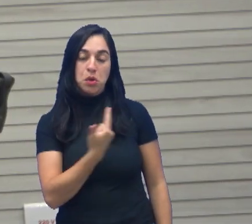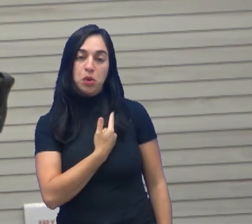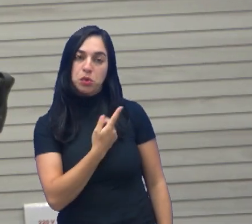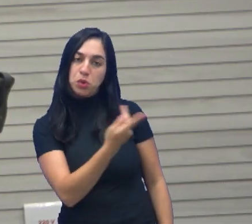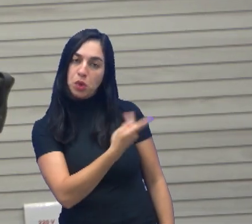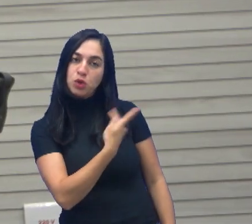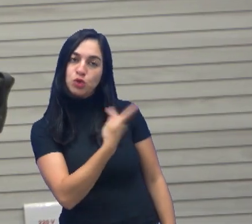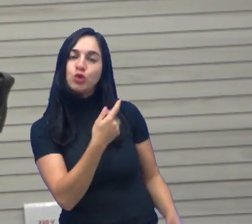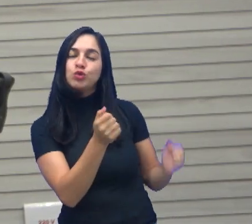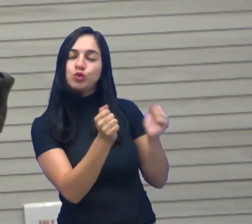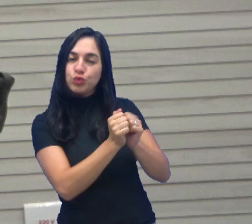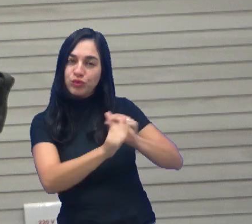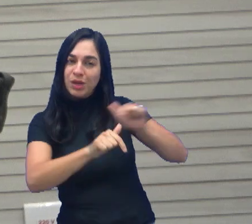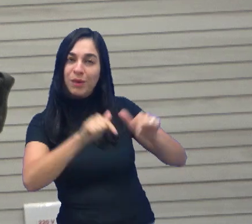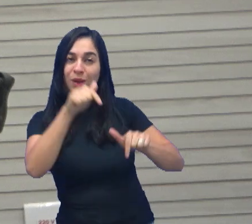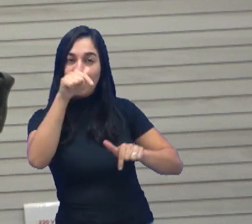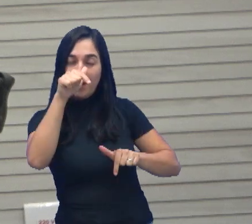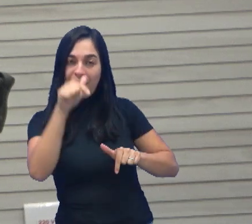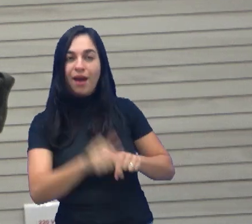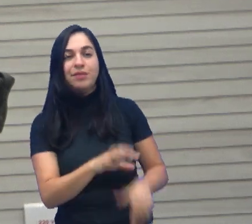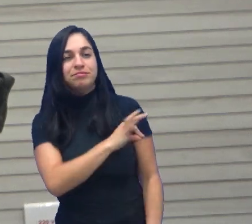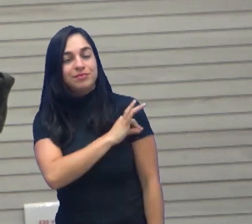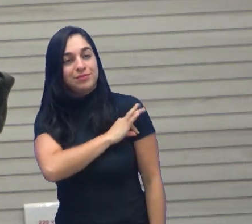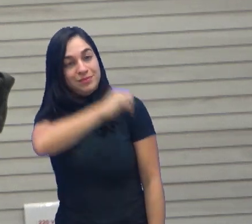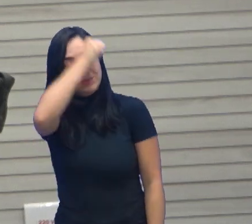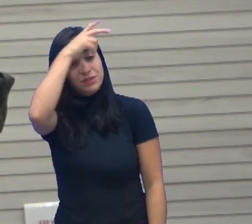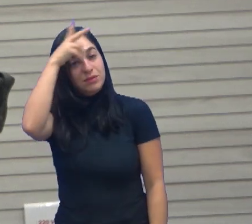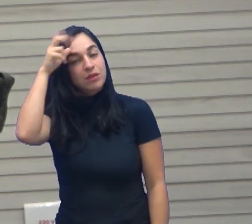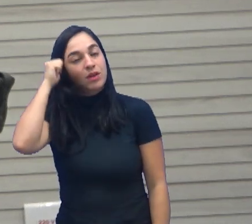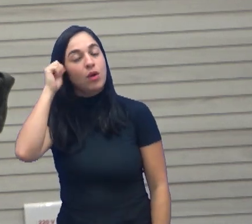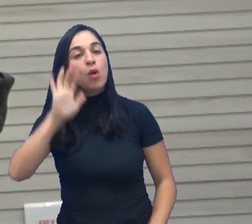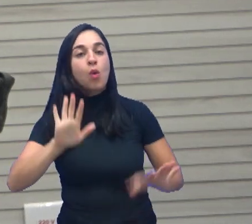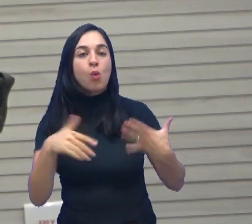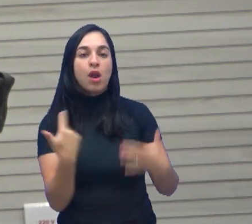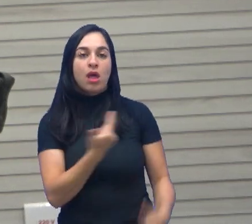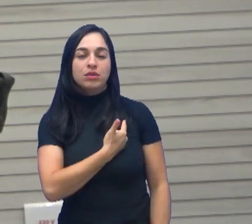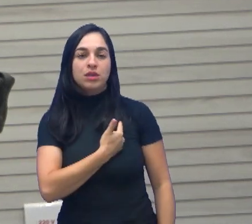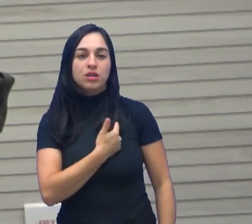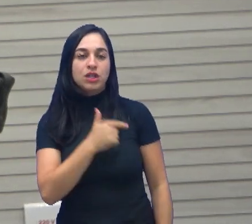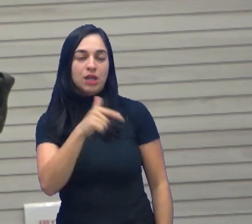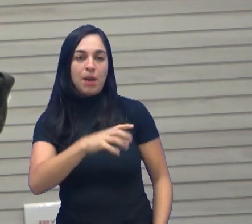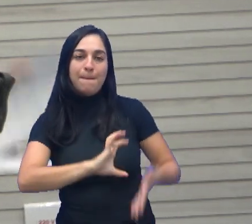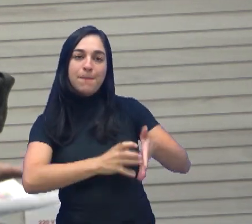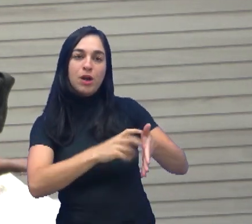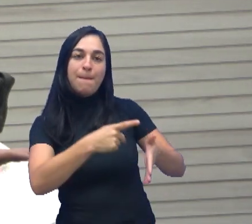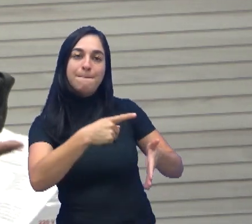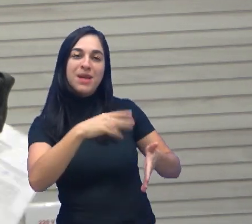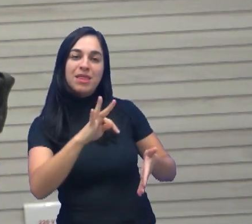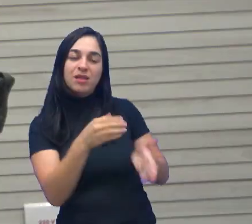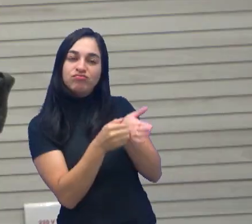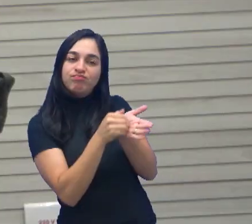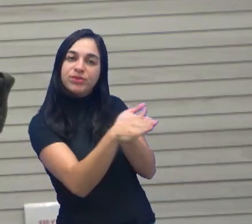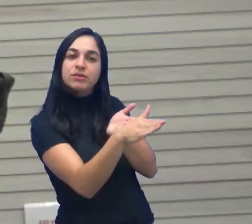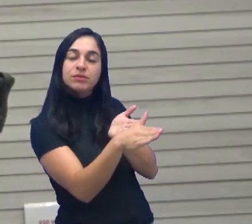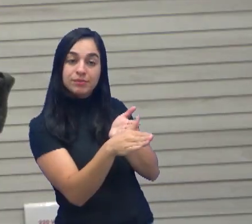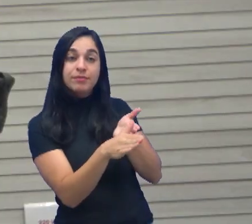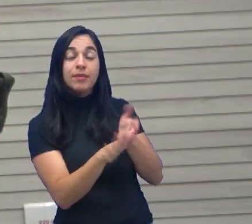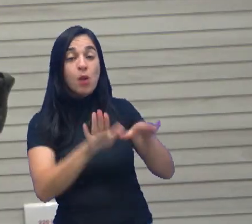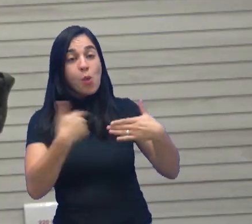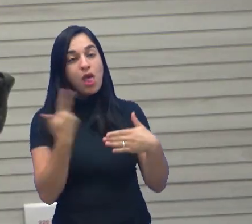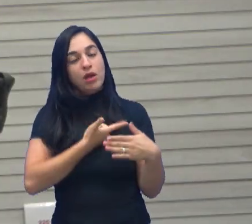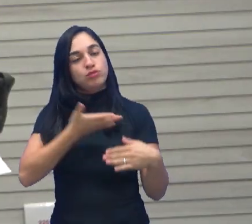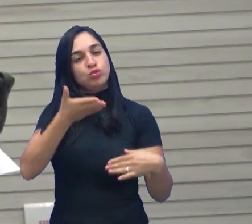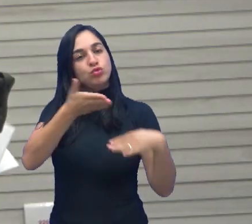no período de 2016, quando nós tiramos o PT do nosso município, e quando a gente entrou, a gente viu uma Guarda